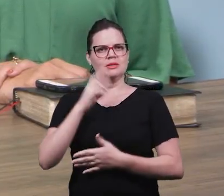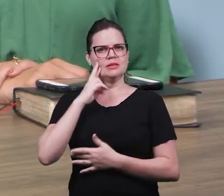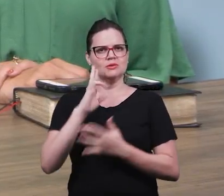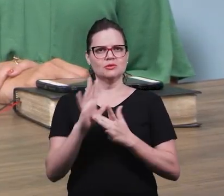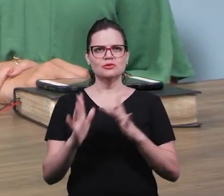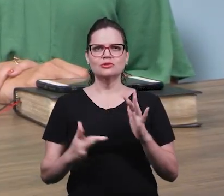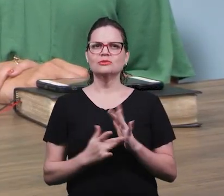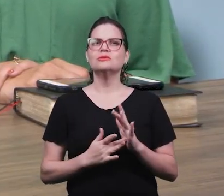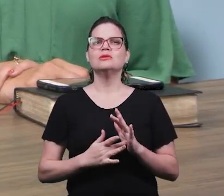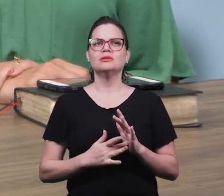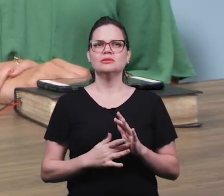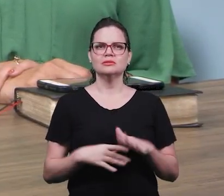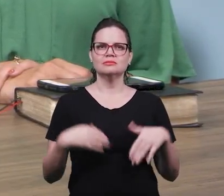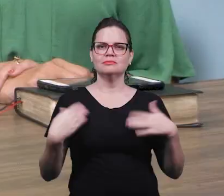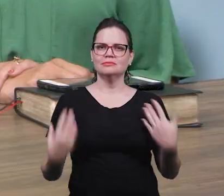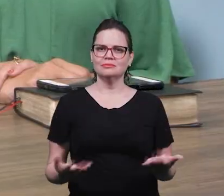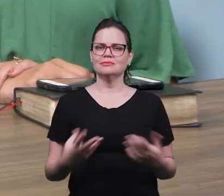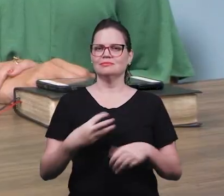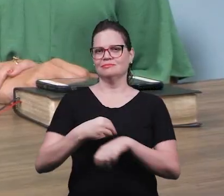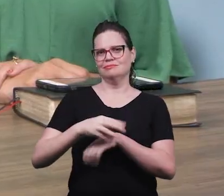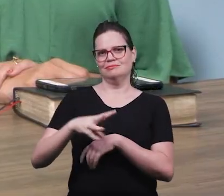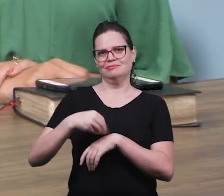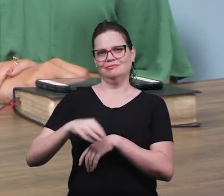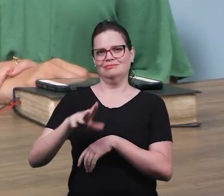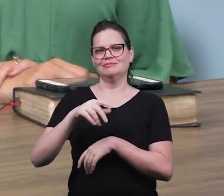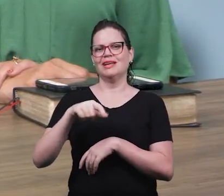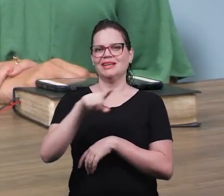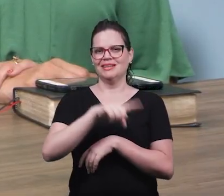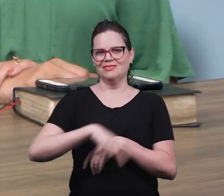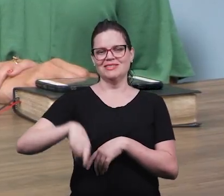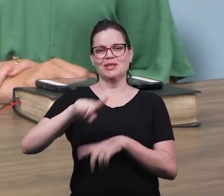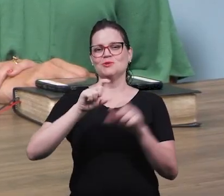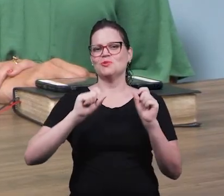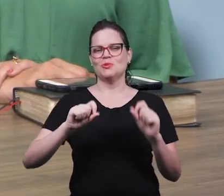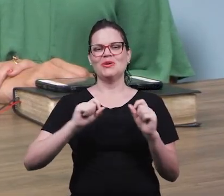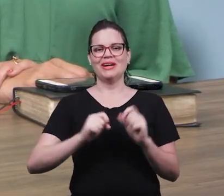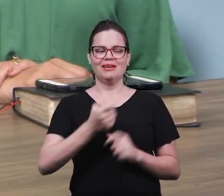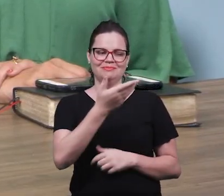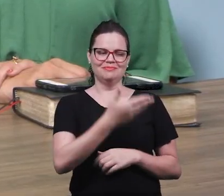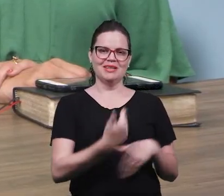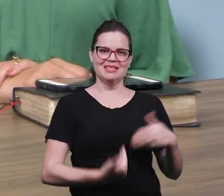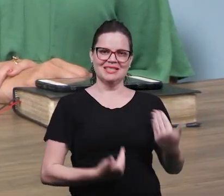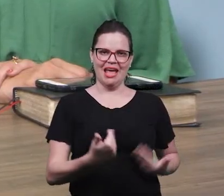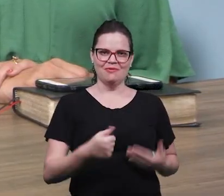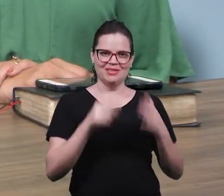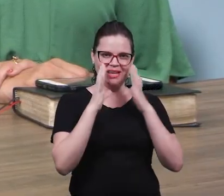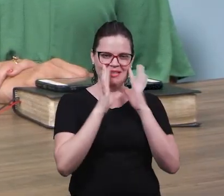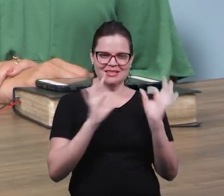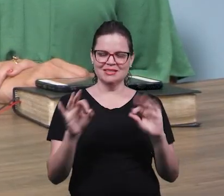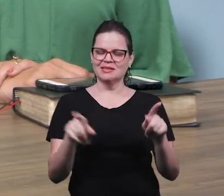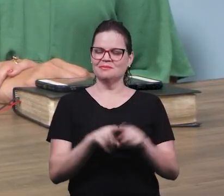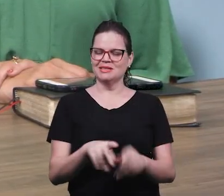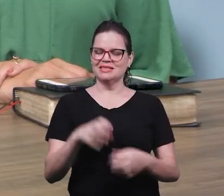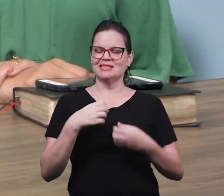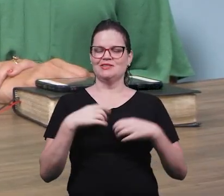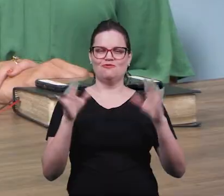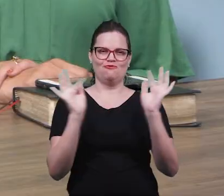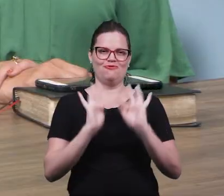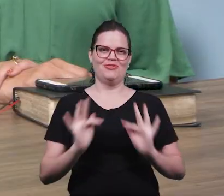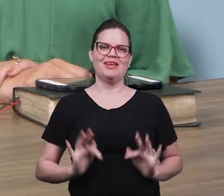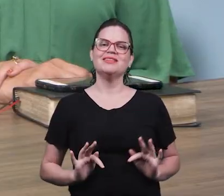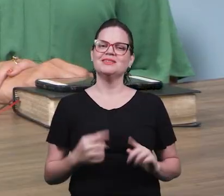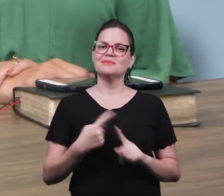Senhor. Então dizer assim que os nossos irmãos também estão muito felizes em conhecer, e todas essas experiências